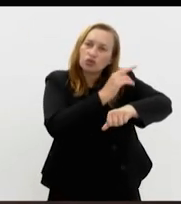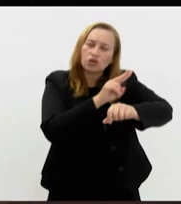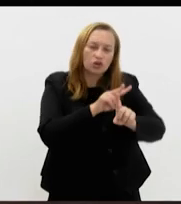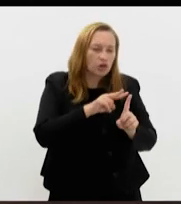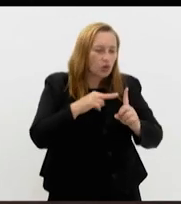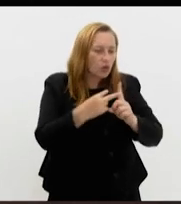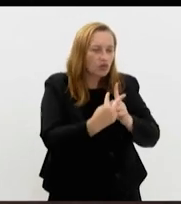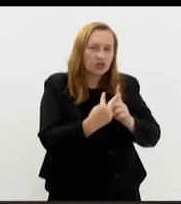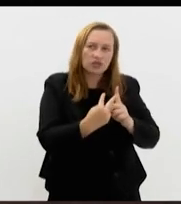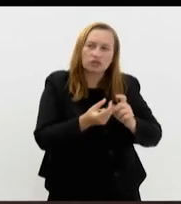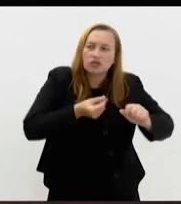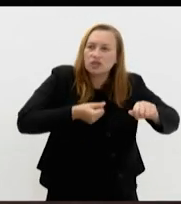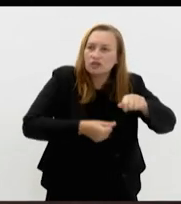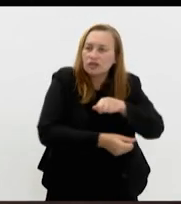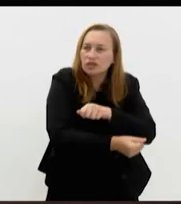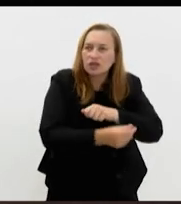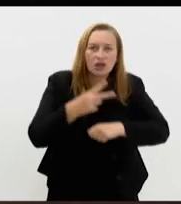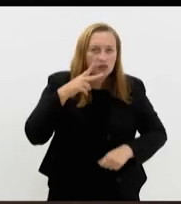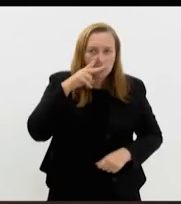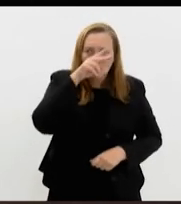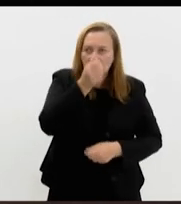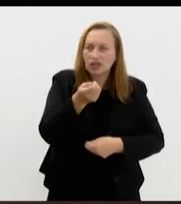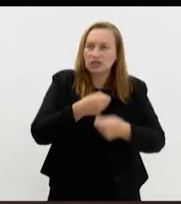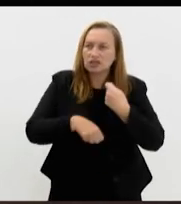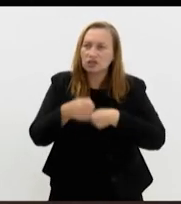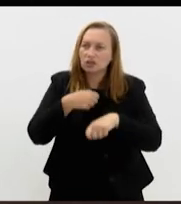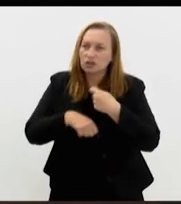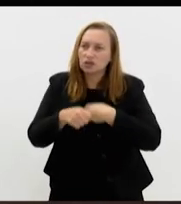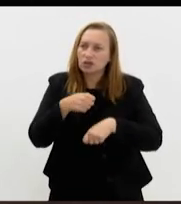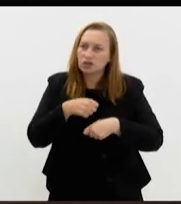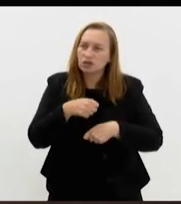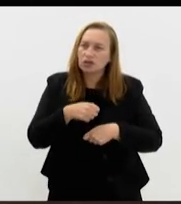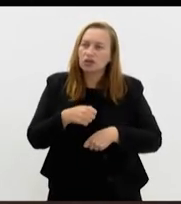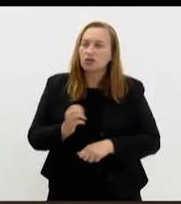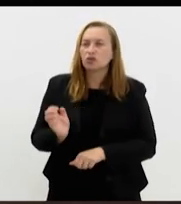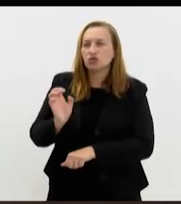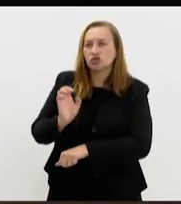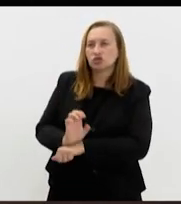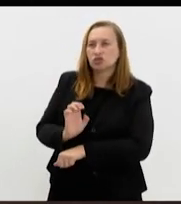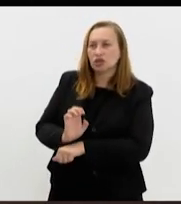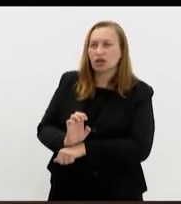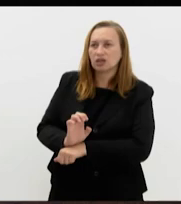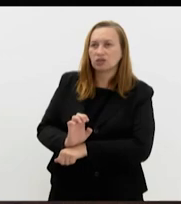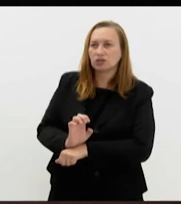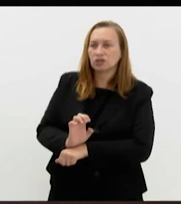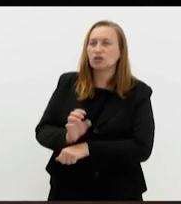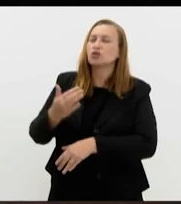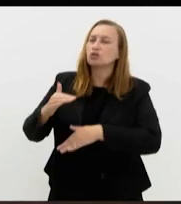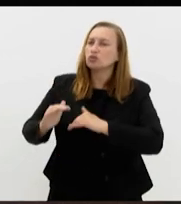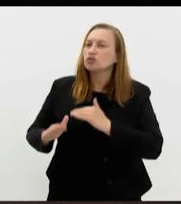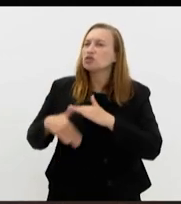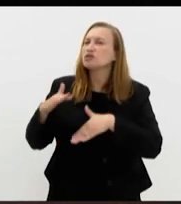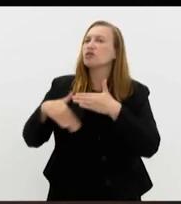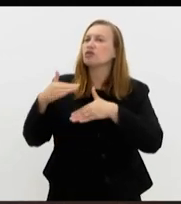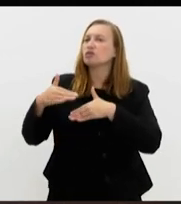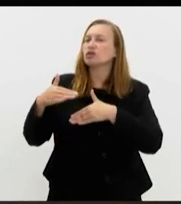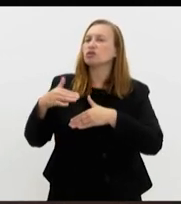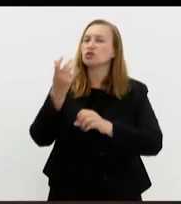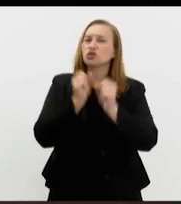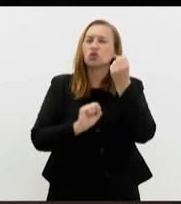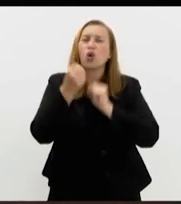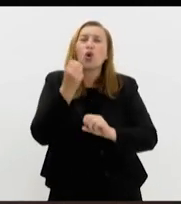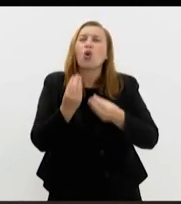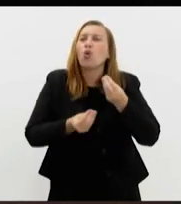quer fortalecer a economia, quer tornar esse Estado um Estado com desenvolvimento industrial, como é que a